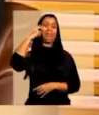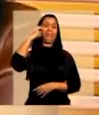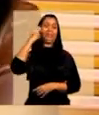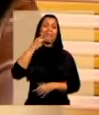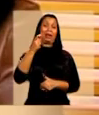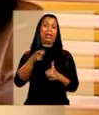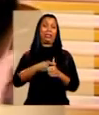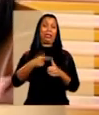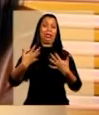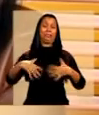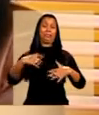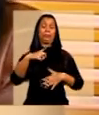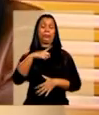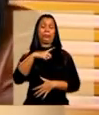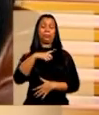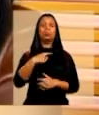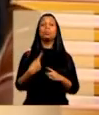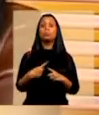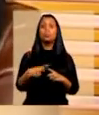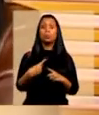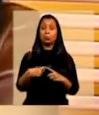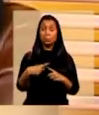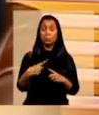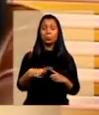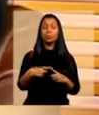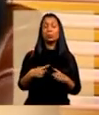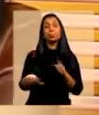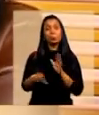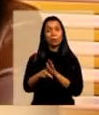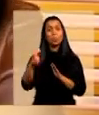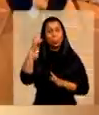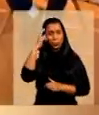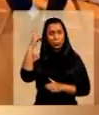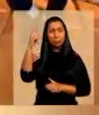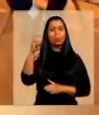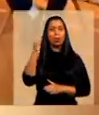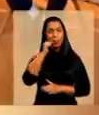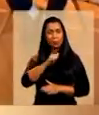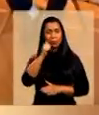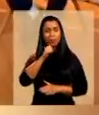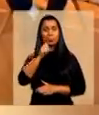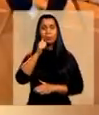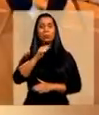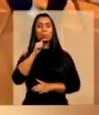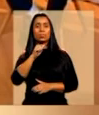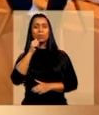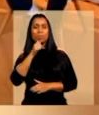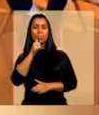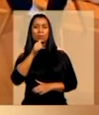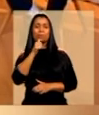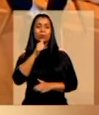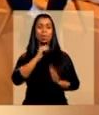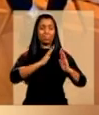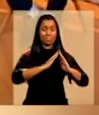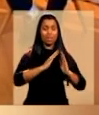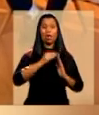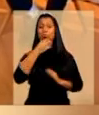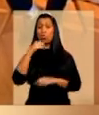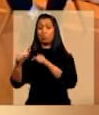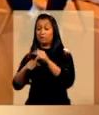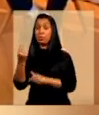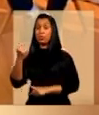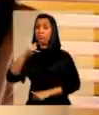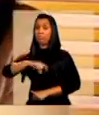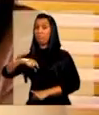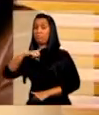Sim. Até por essa, ainda culturalmente, né, como você falou, fracasso, que a mulher tá, né? Então ele tem essa sensação. Então ele demora muito